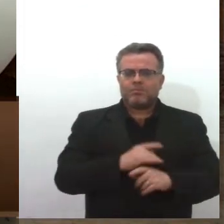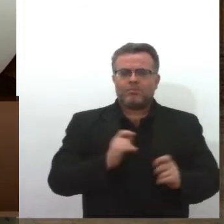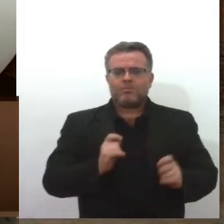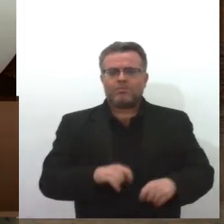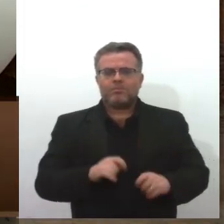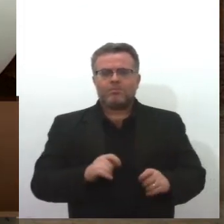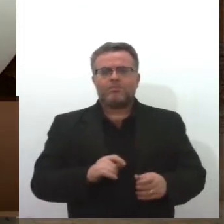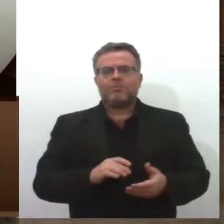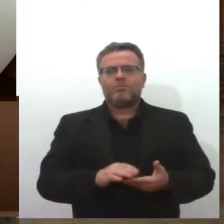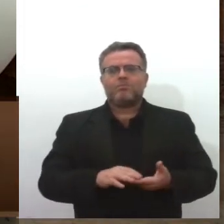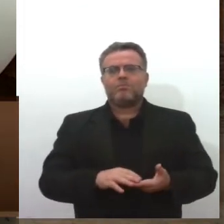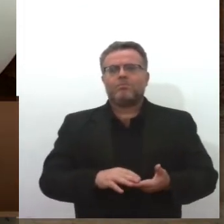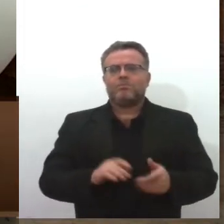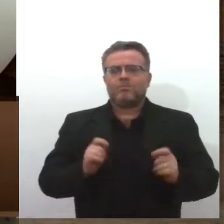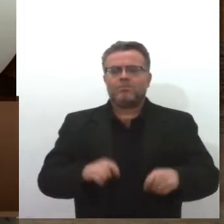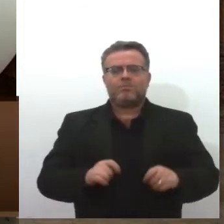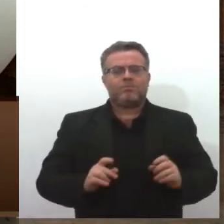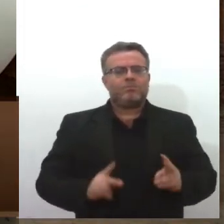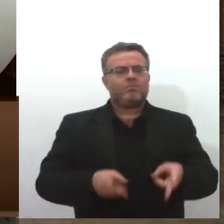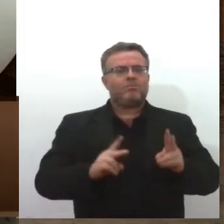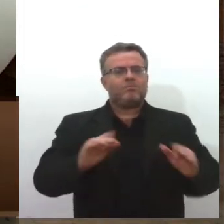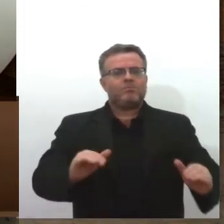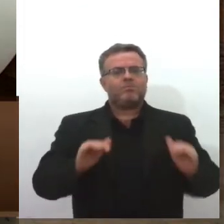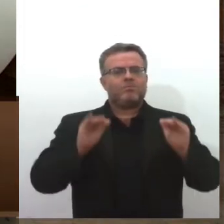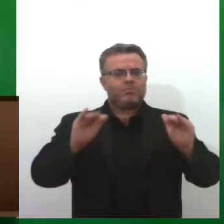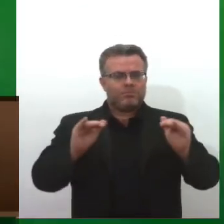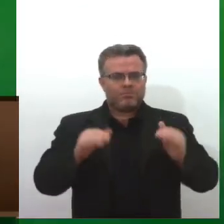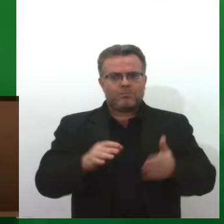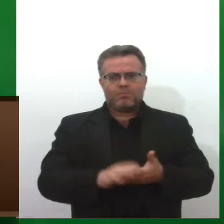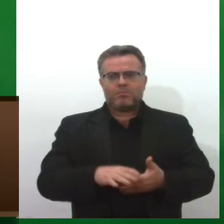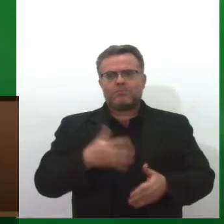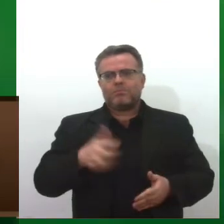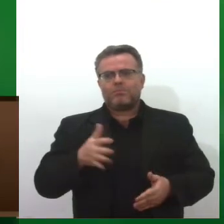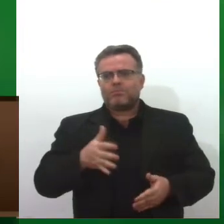ela teve seu auge agora em meados de dezembro.